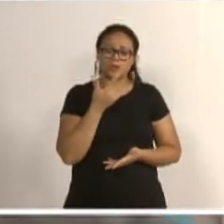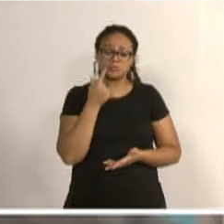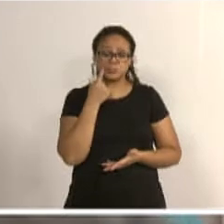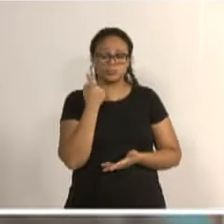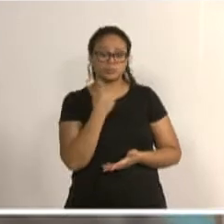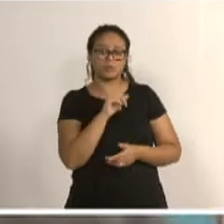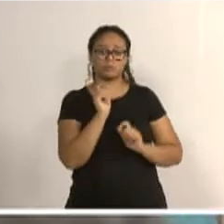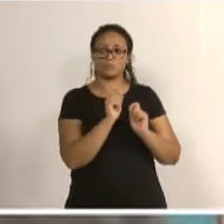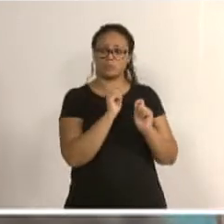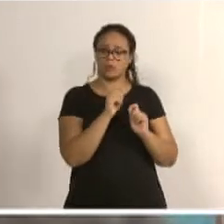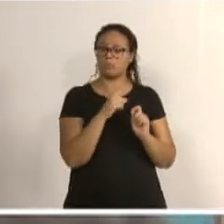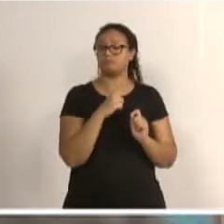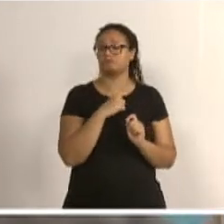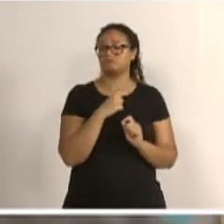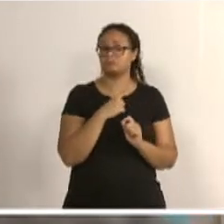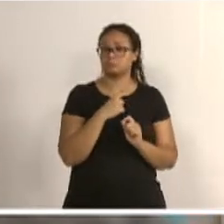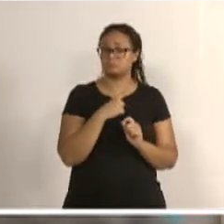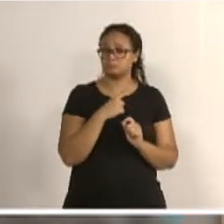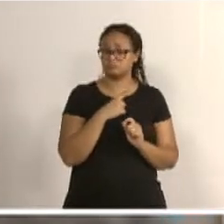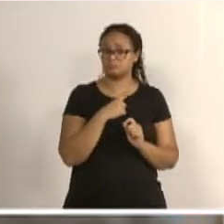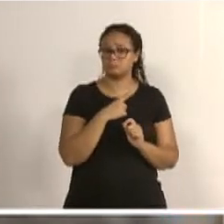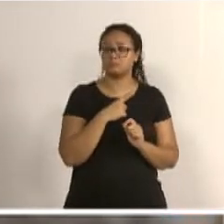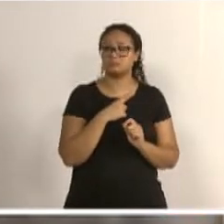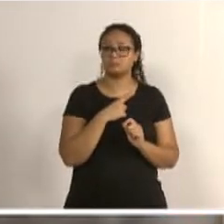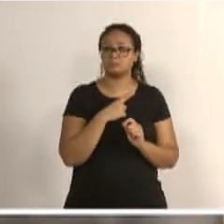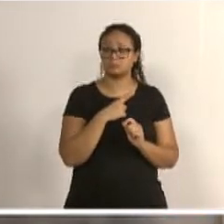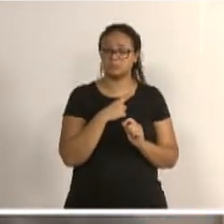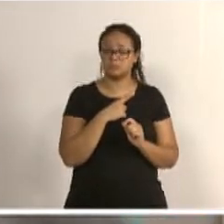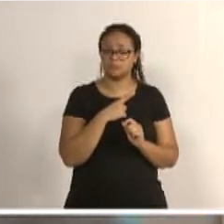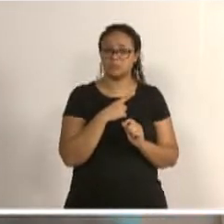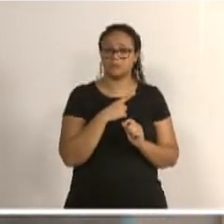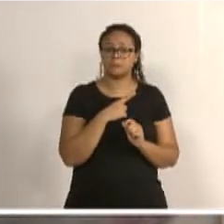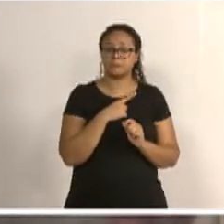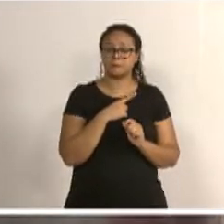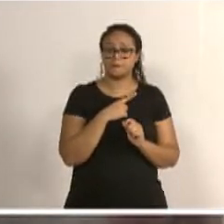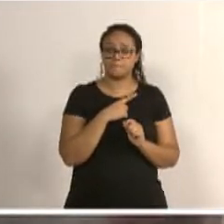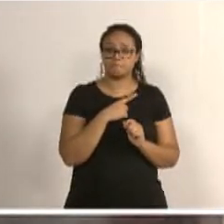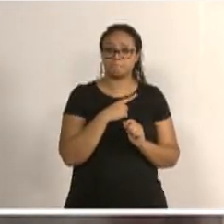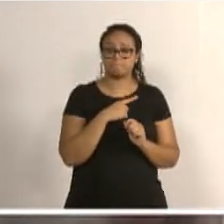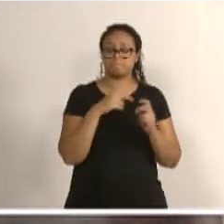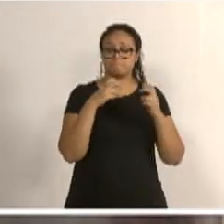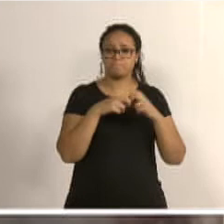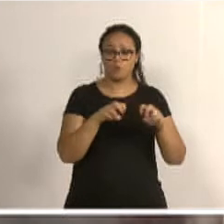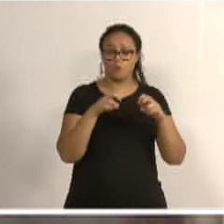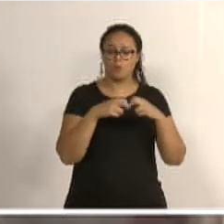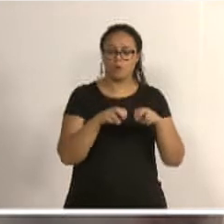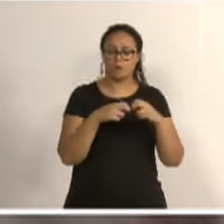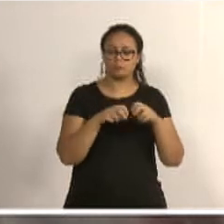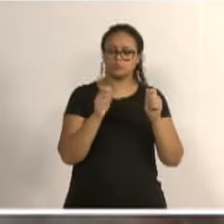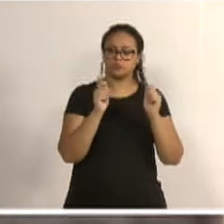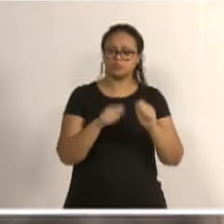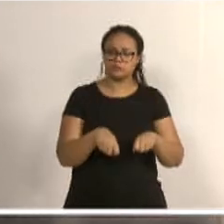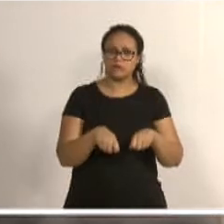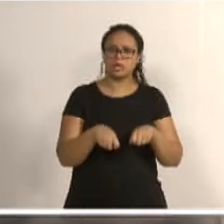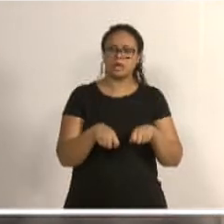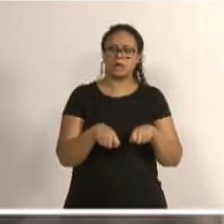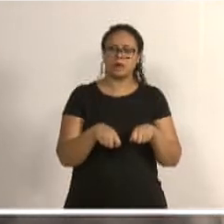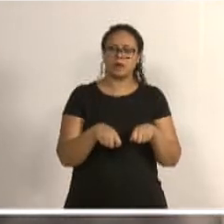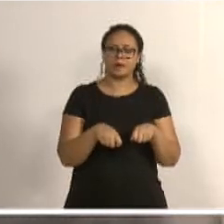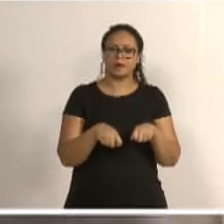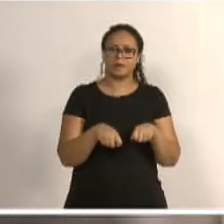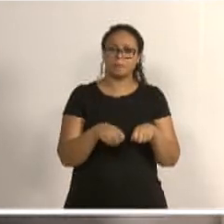digamos, um transporte de grande alcance que não tenha a quantidade de